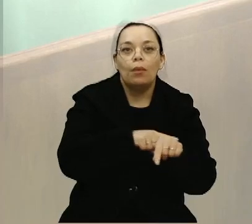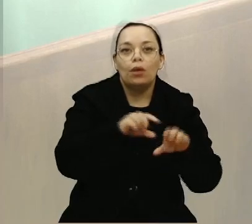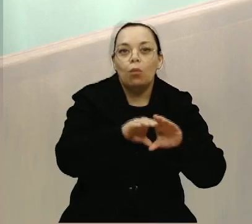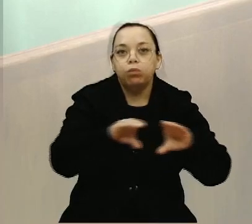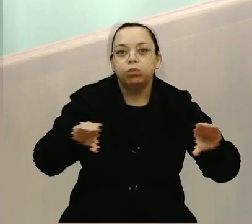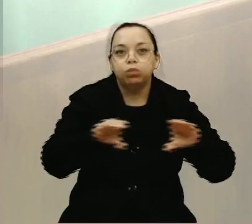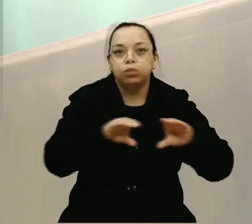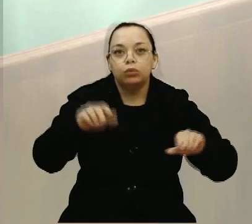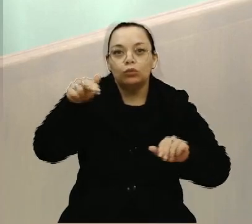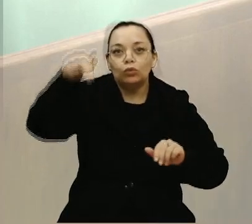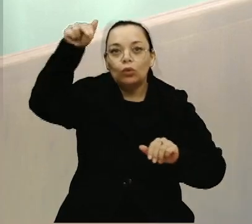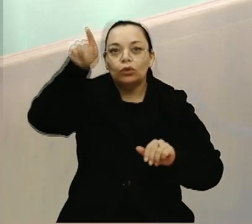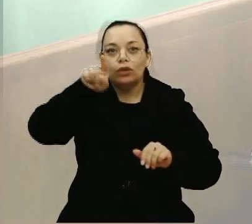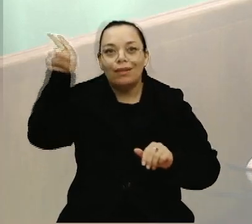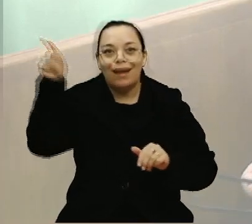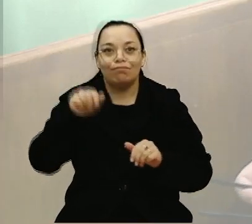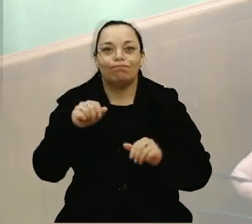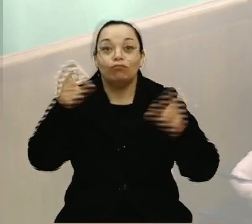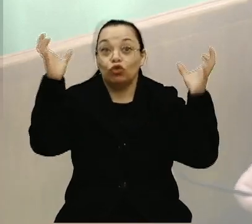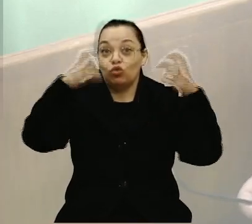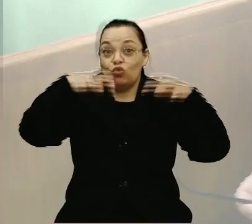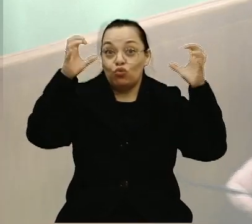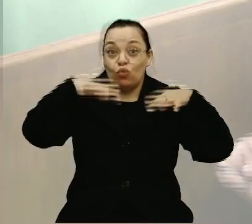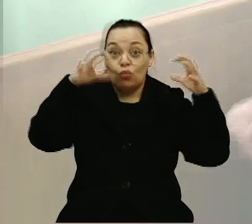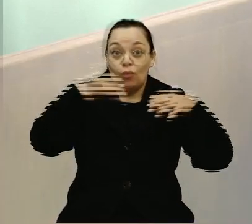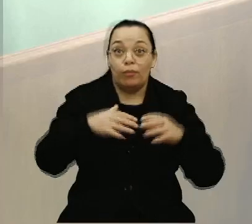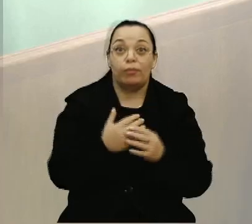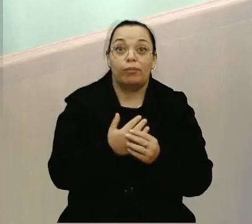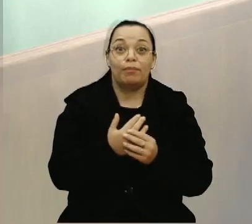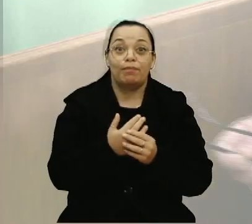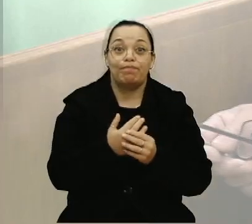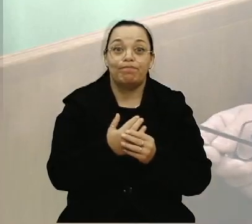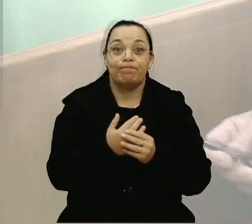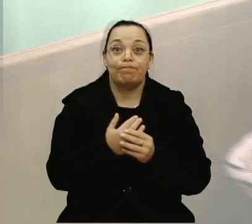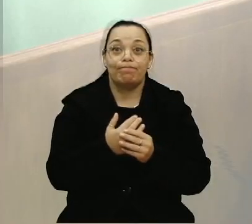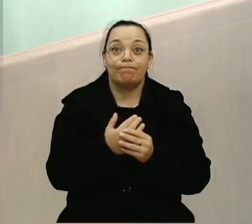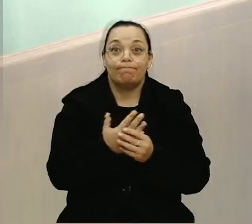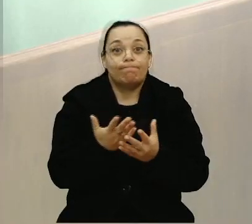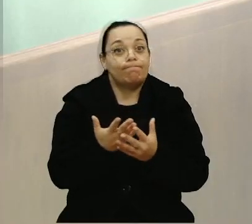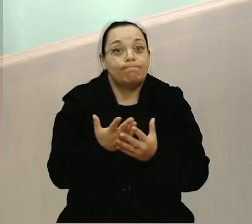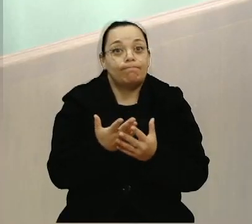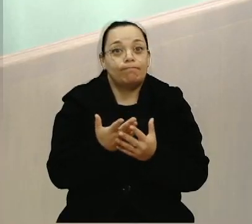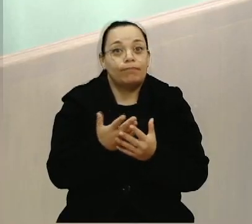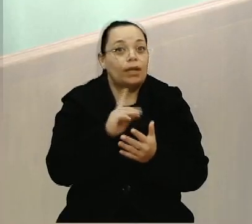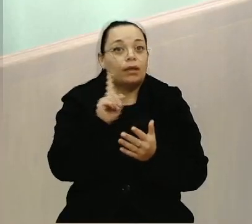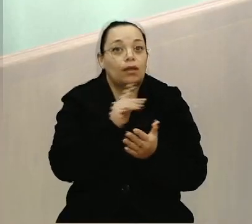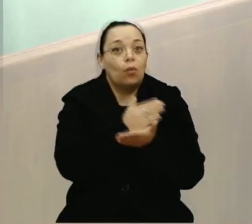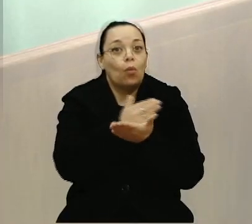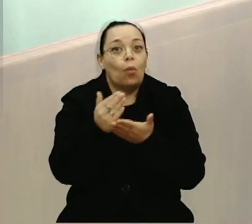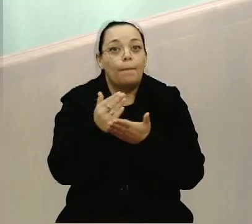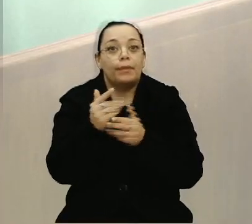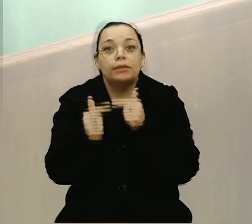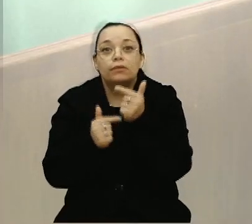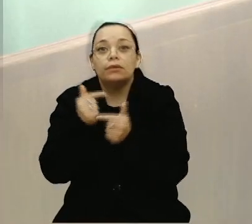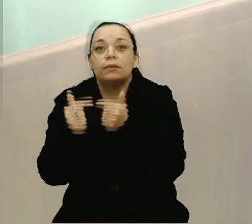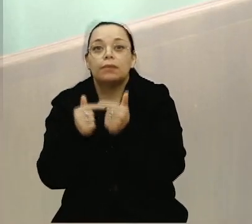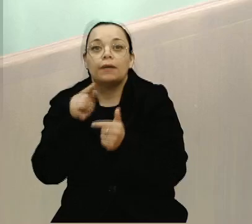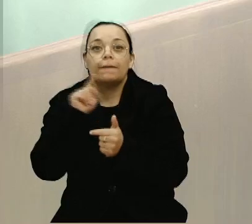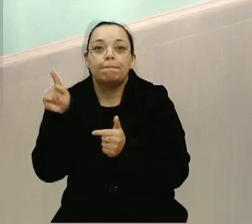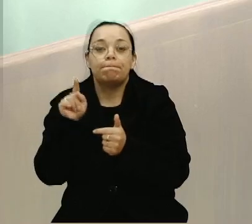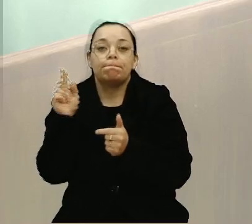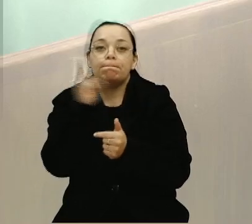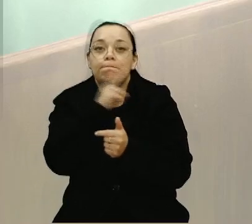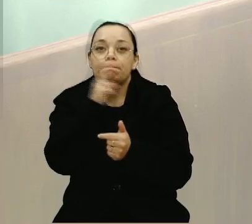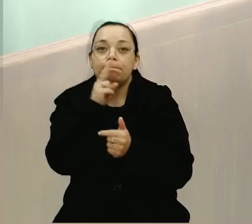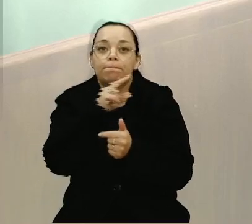da Zona Norte. Com a chuva, não inicia essa força-tarefa emergencial